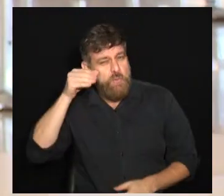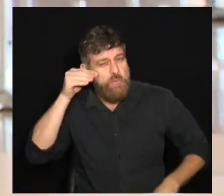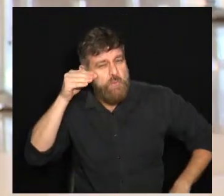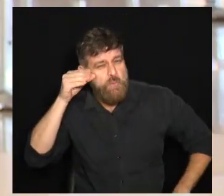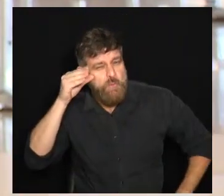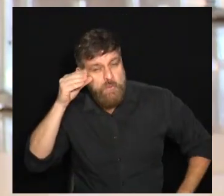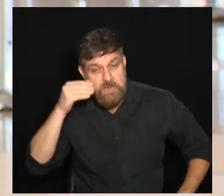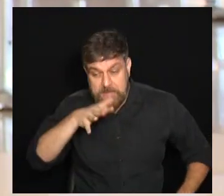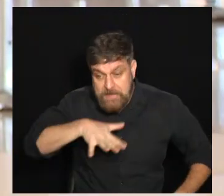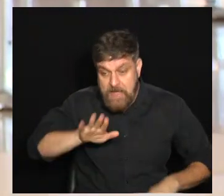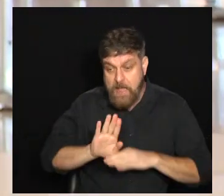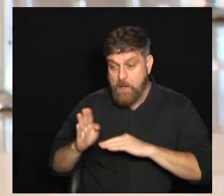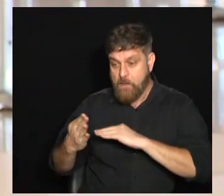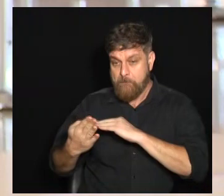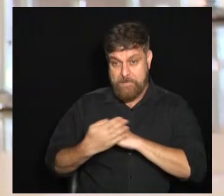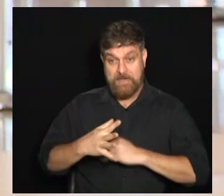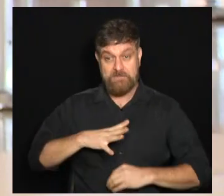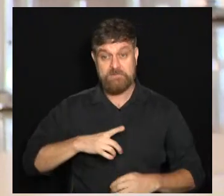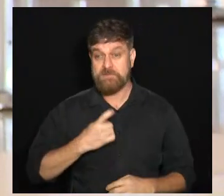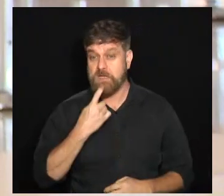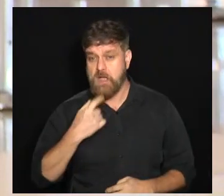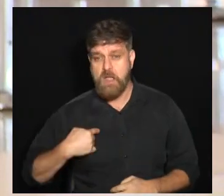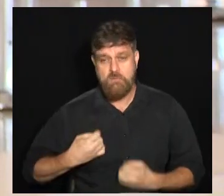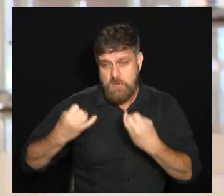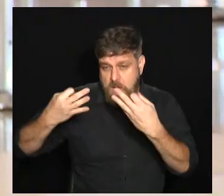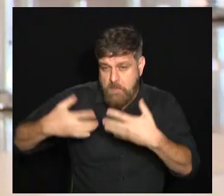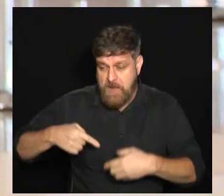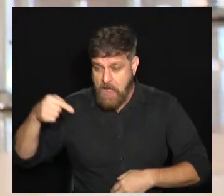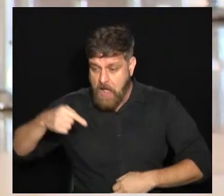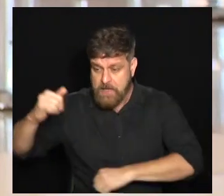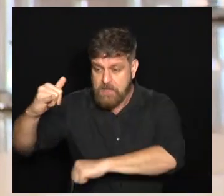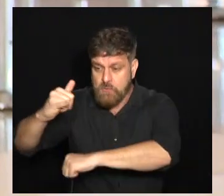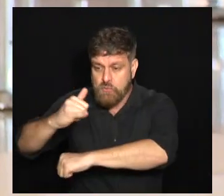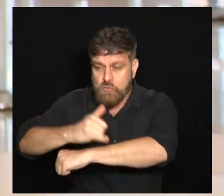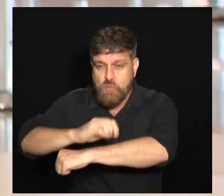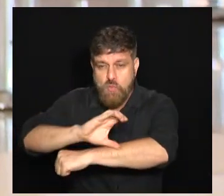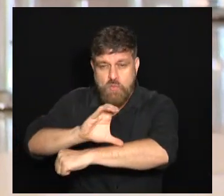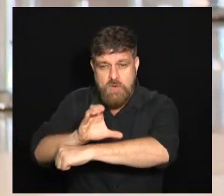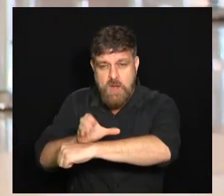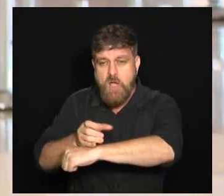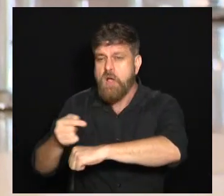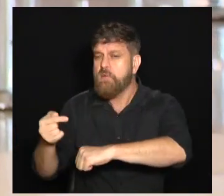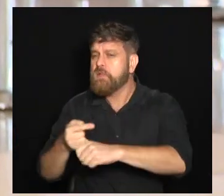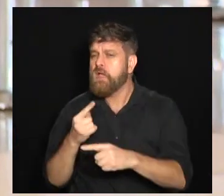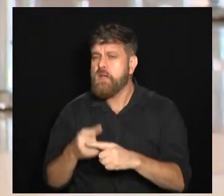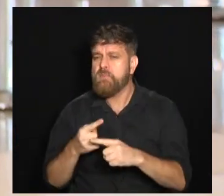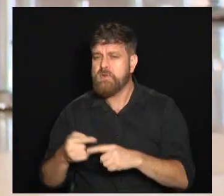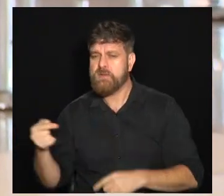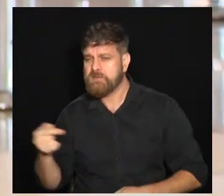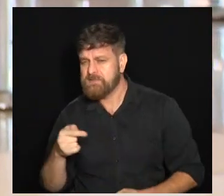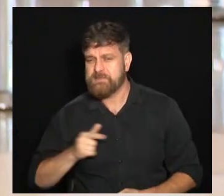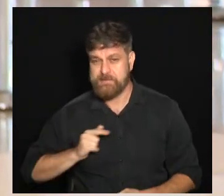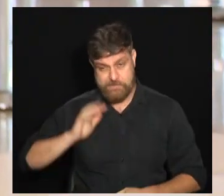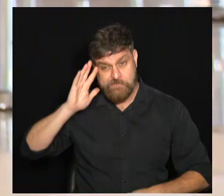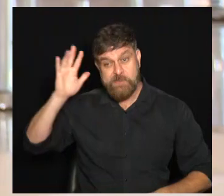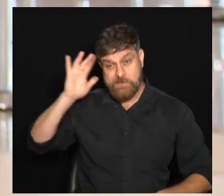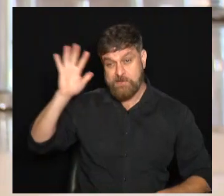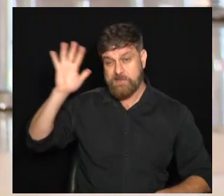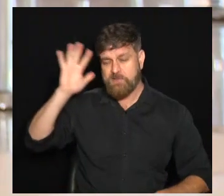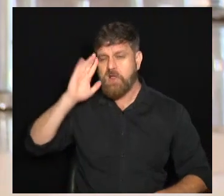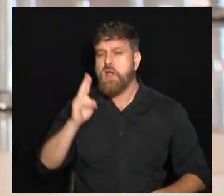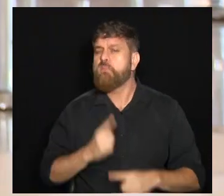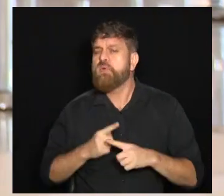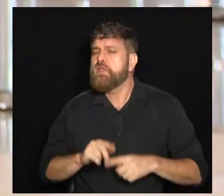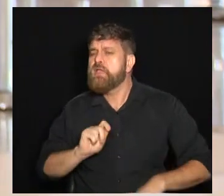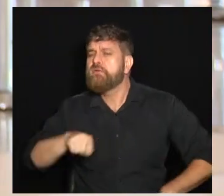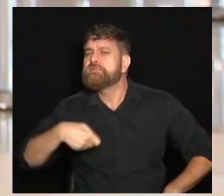com relação aos bairros de Campinas, né? Vou falar que aqui o Parque Viracopos tem esse nome por causa de uma teoria lá